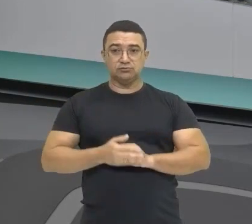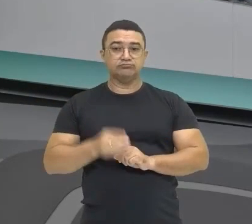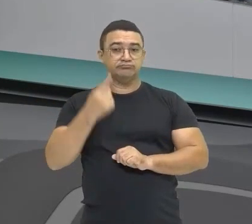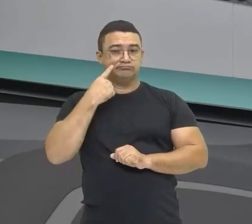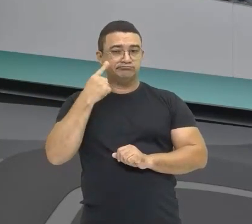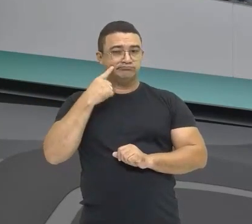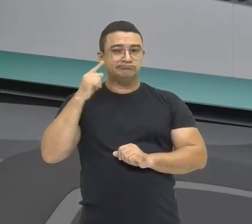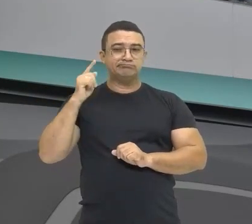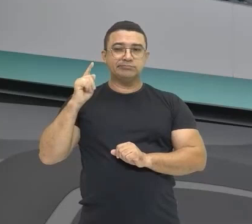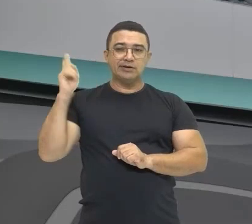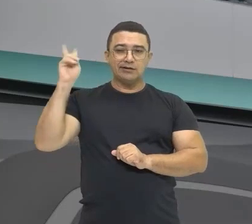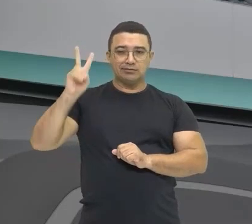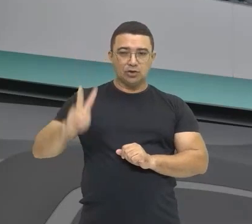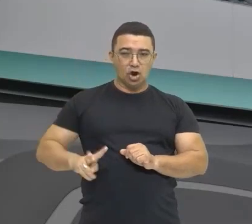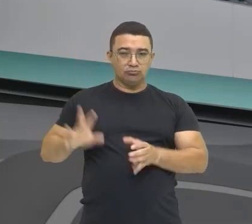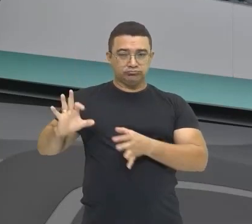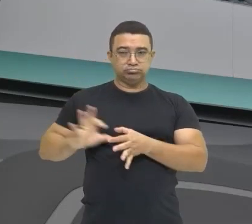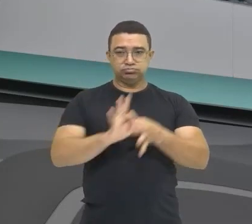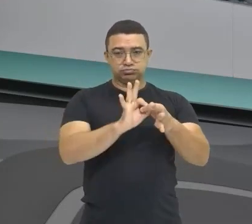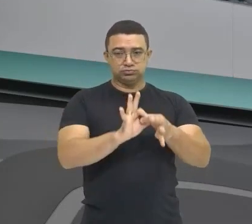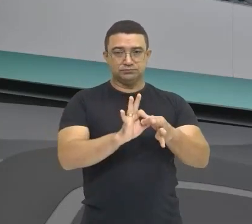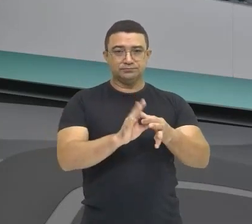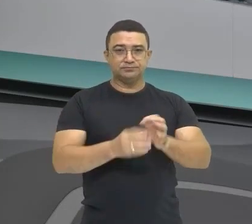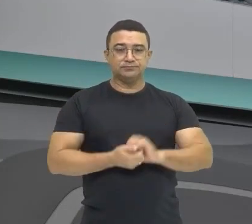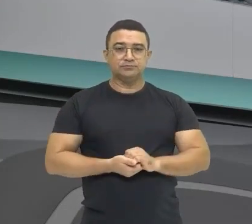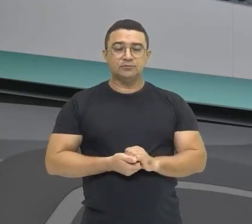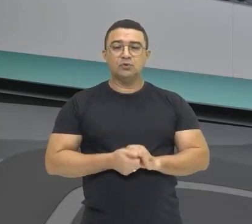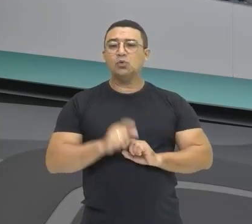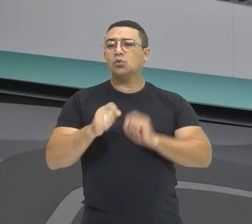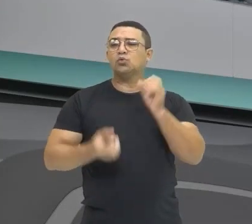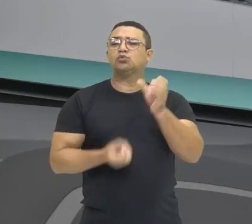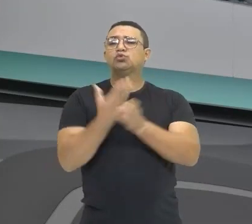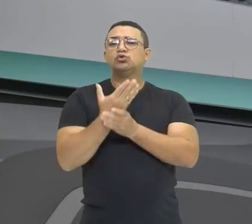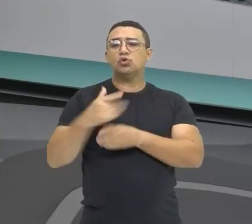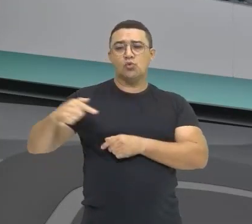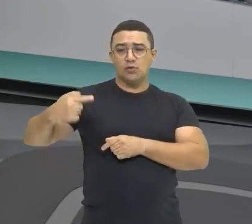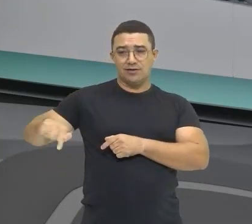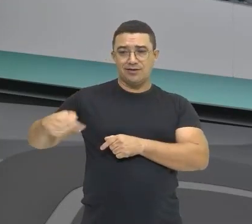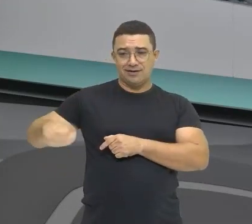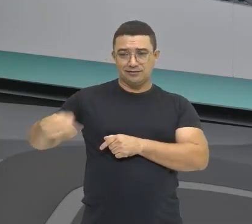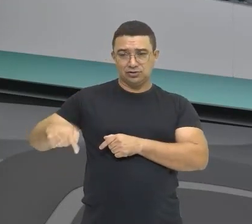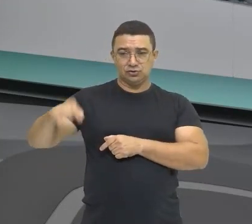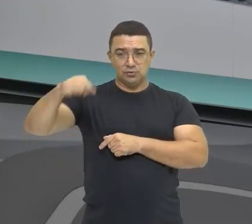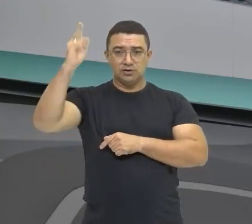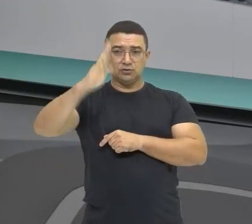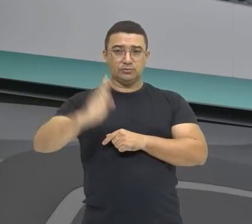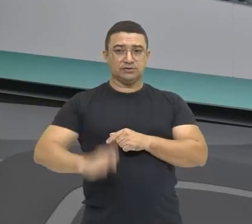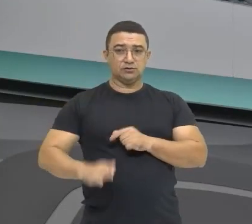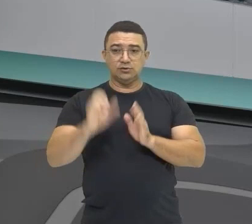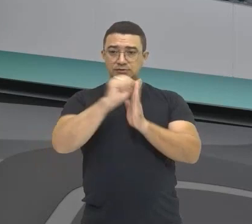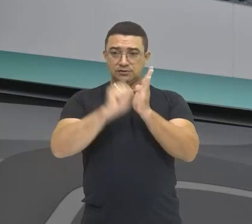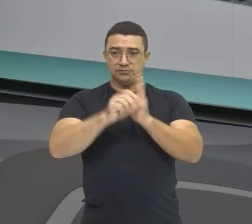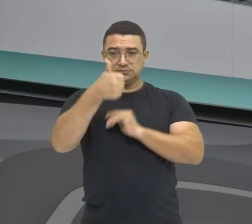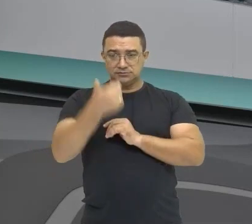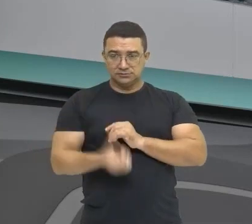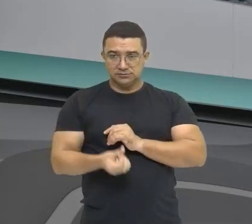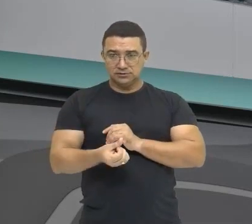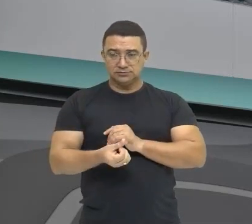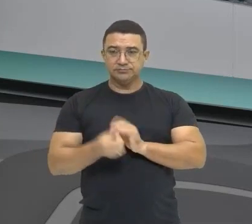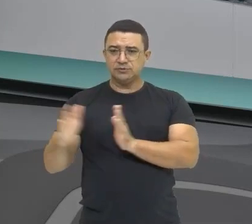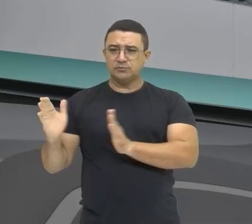do quinhentismo, o contexto histórico em que surge o quinhentismo no Brasil. Você já sabe que é o século XVI, né? Então,